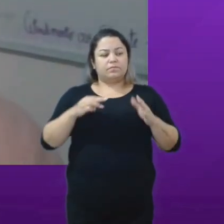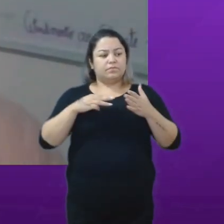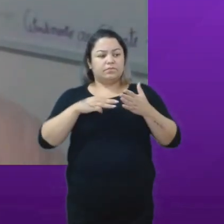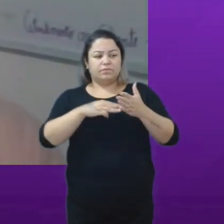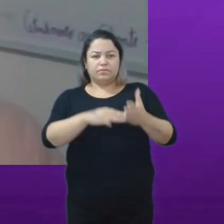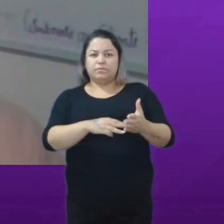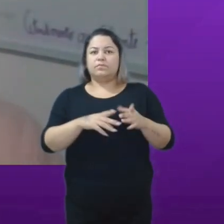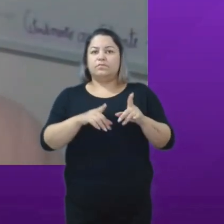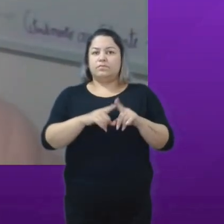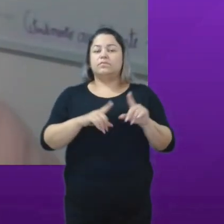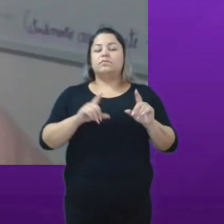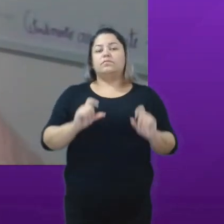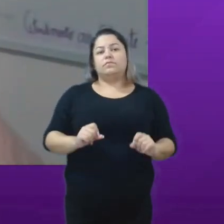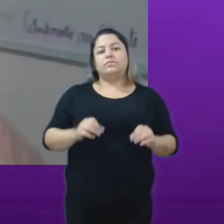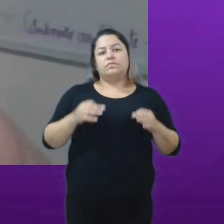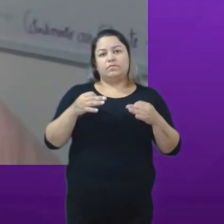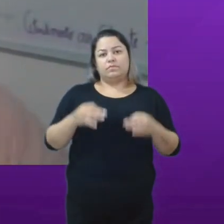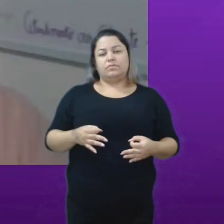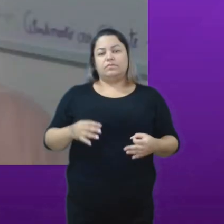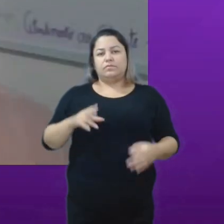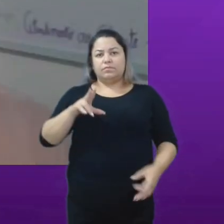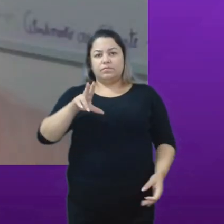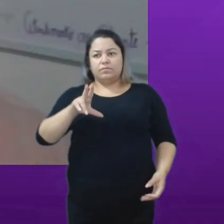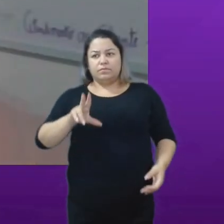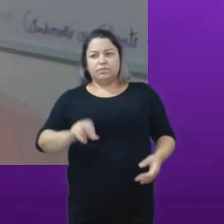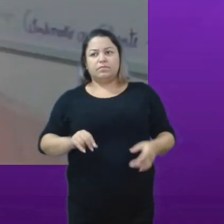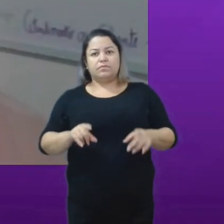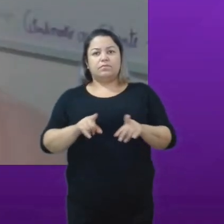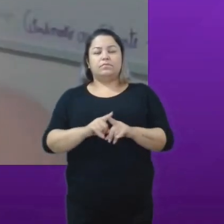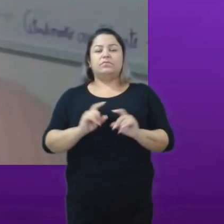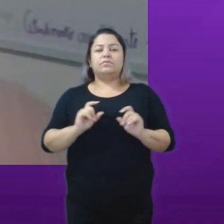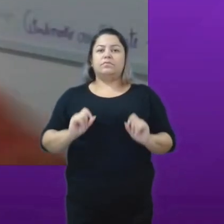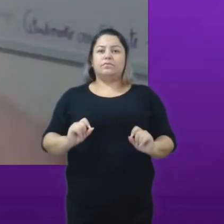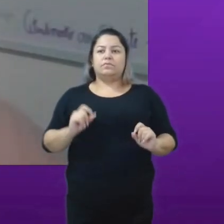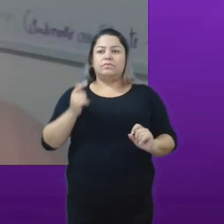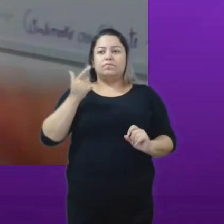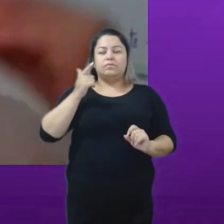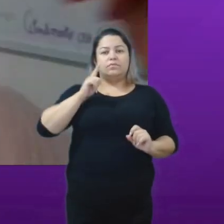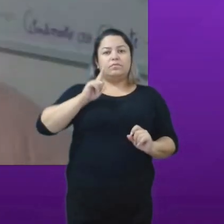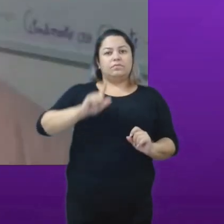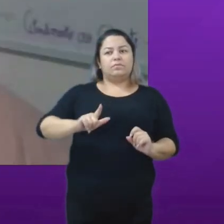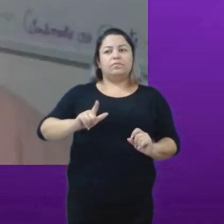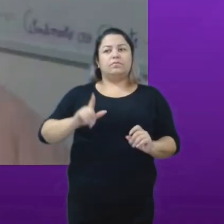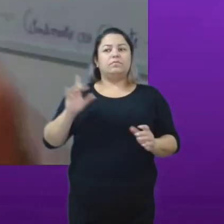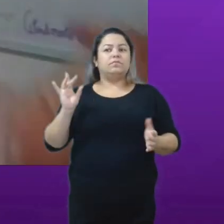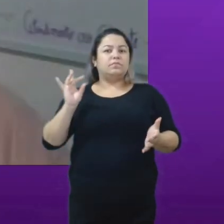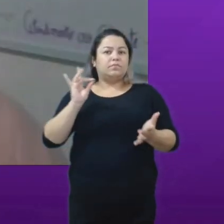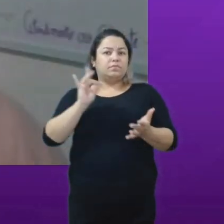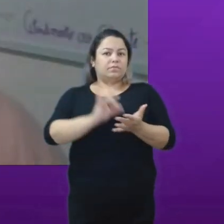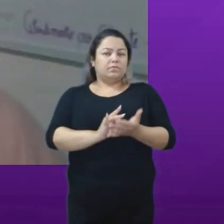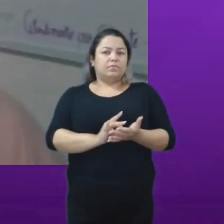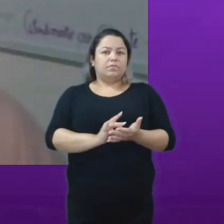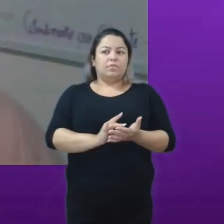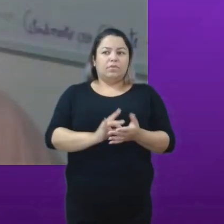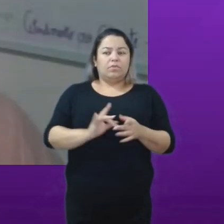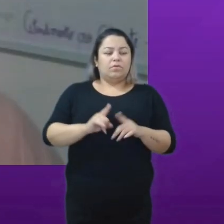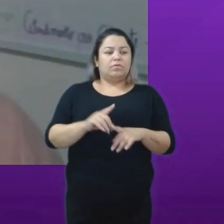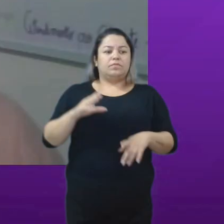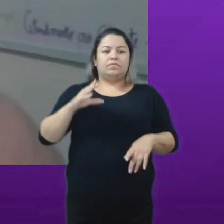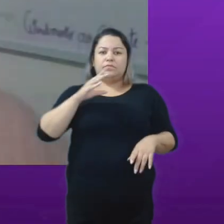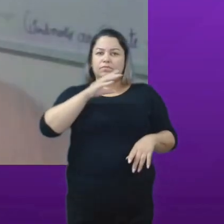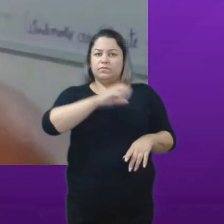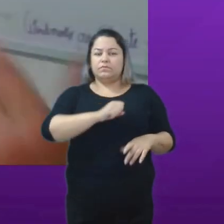uma forma eficiente, que não seja maçante, que consiga entender essa realidade do imediatismo do